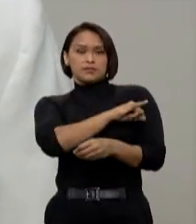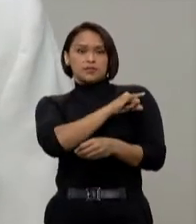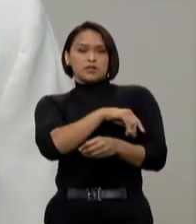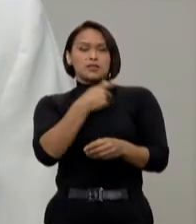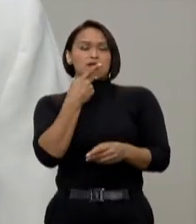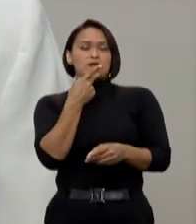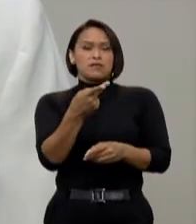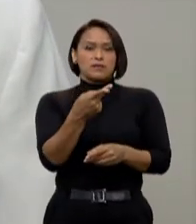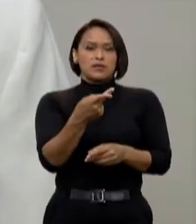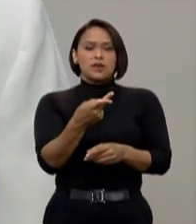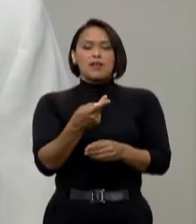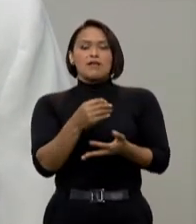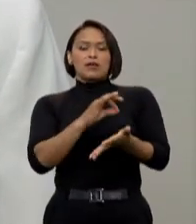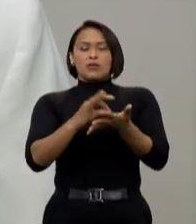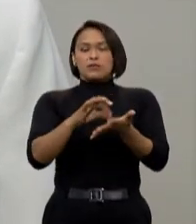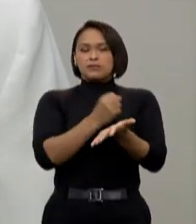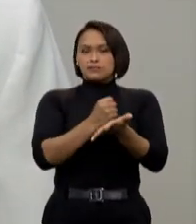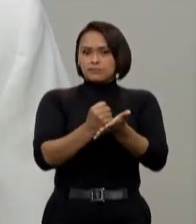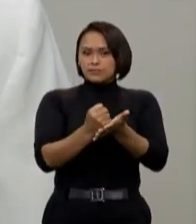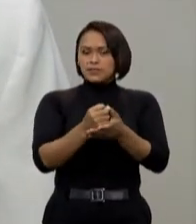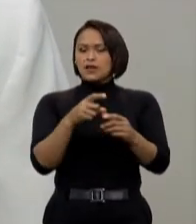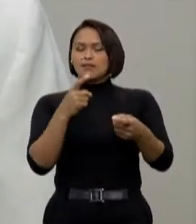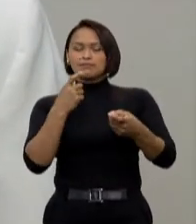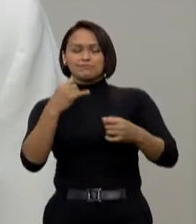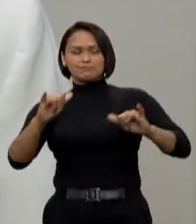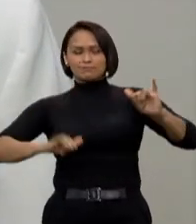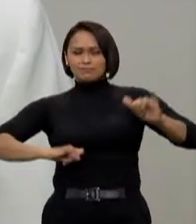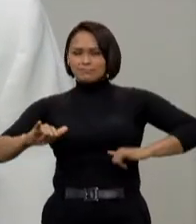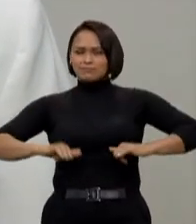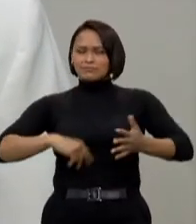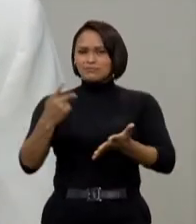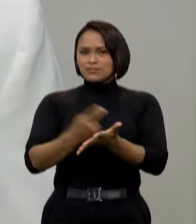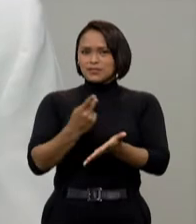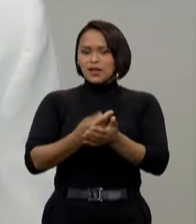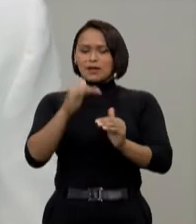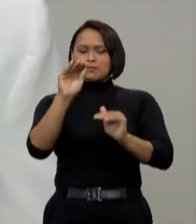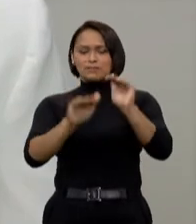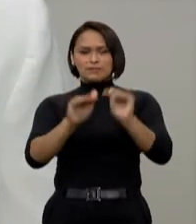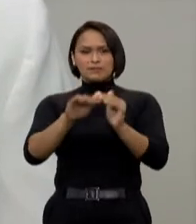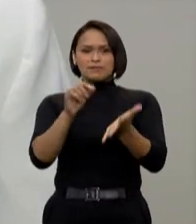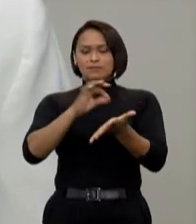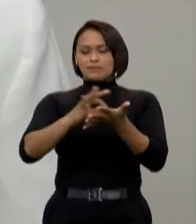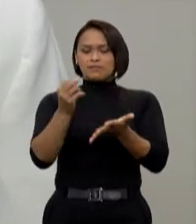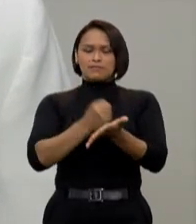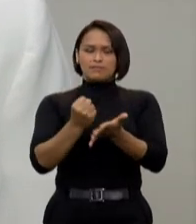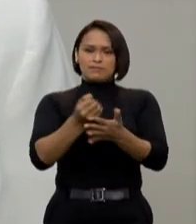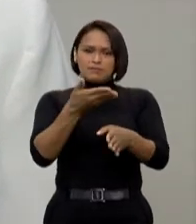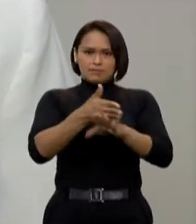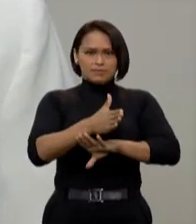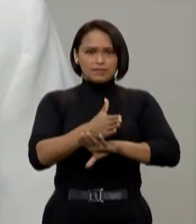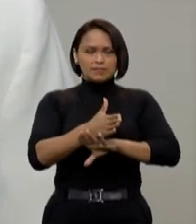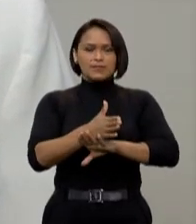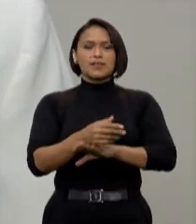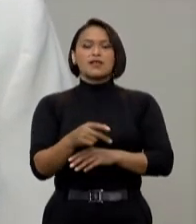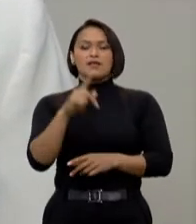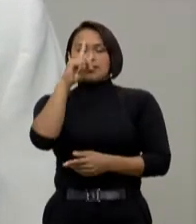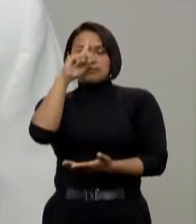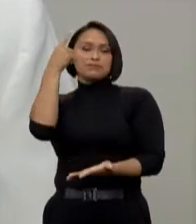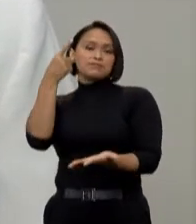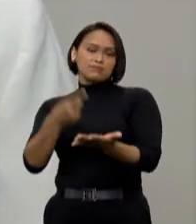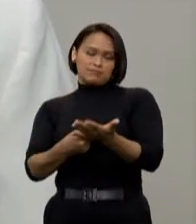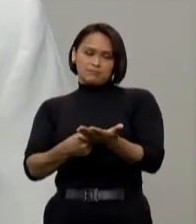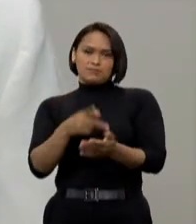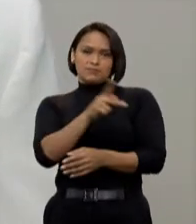que o contrato de concessão sofreu prorrogações e aditivos que teriam causado desequilíbrio contratual. Na decisão, o presidente do